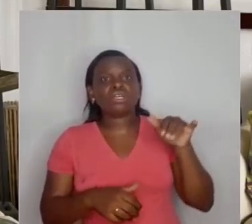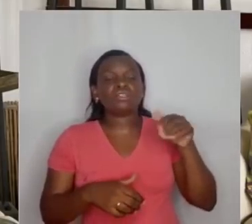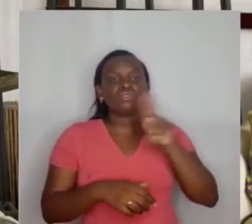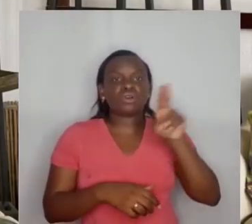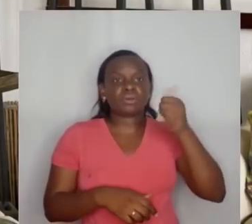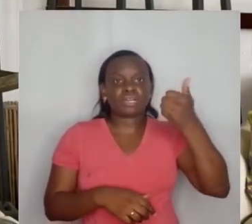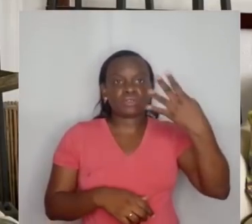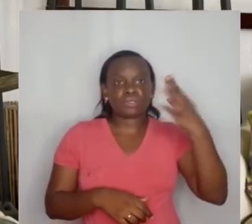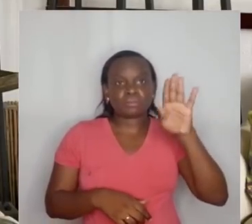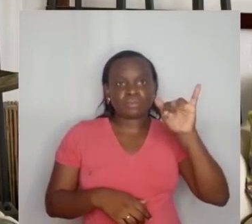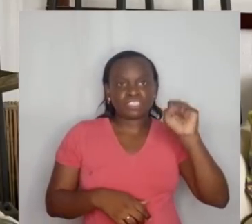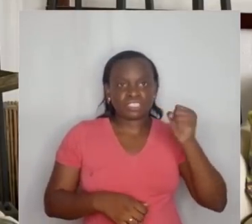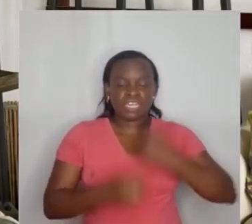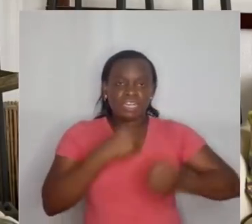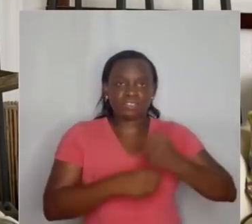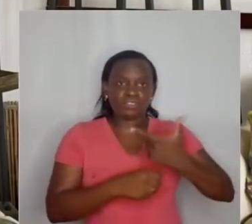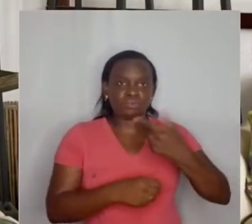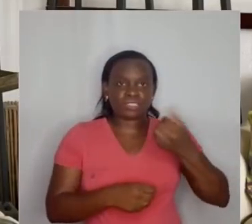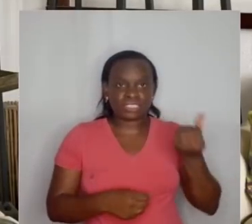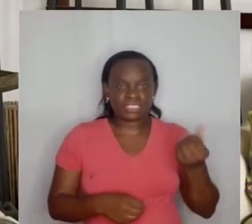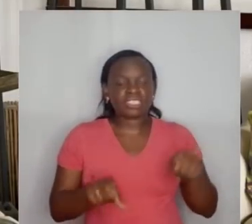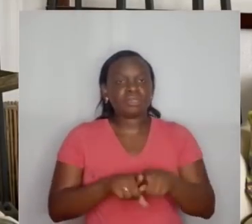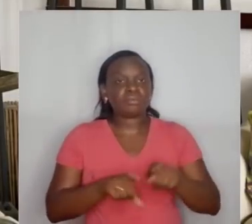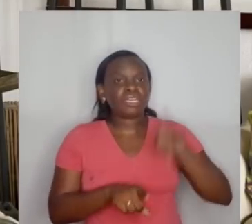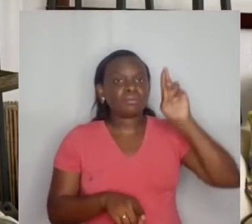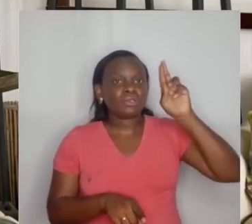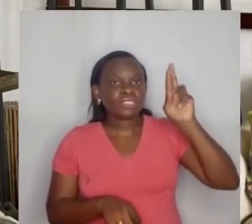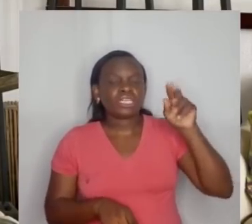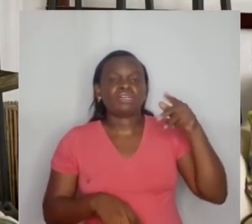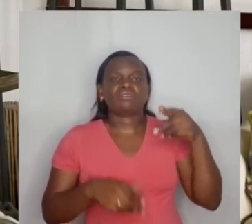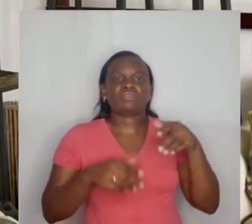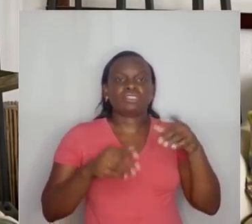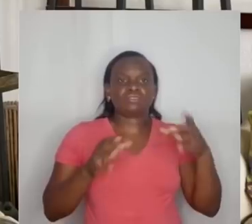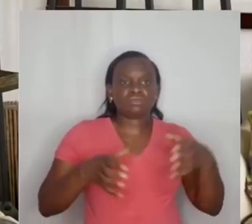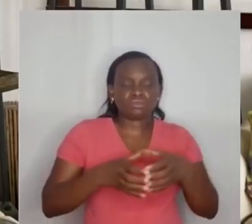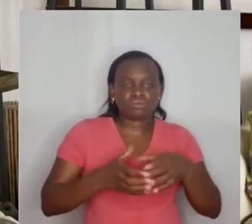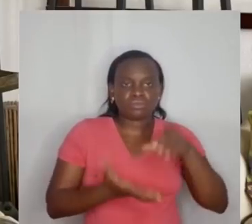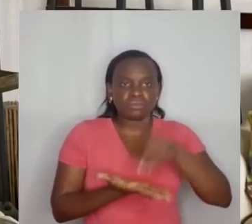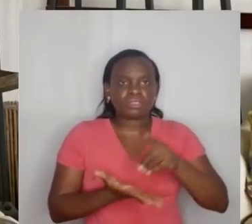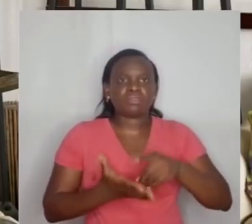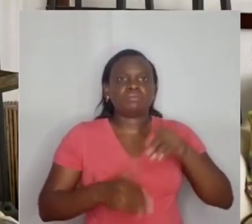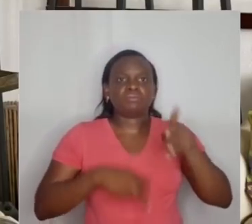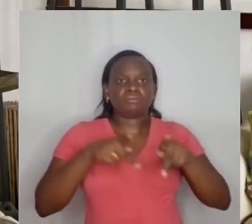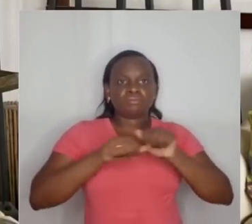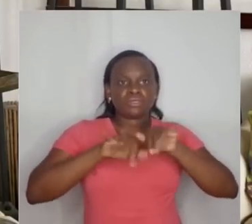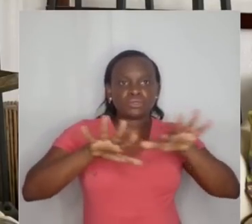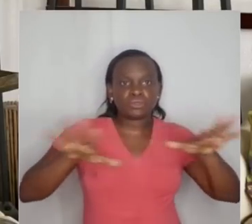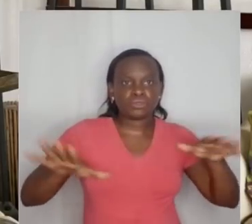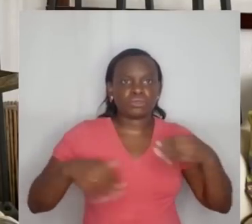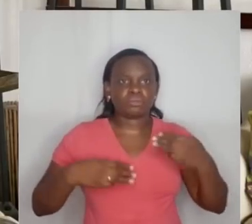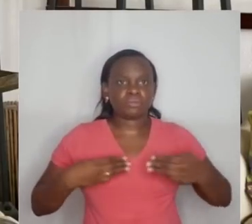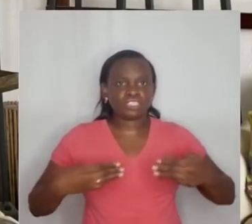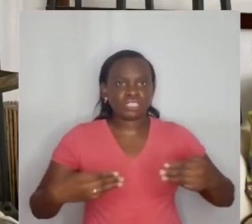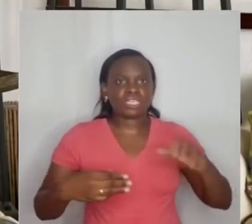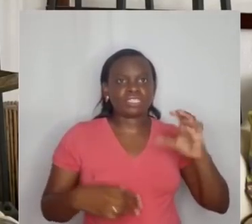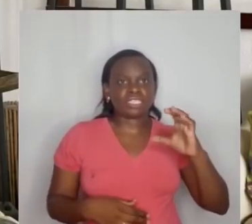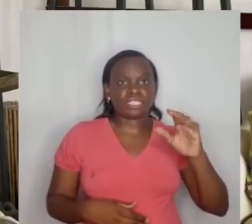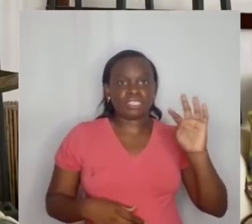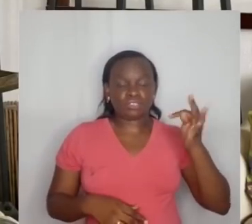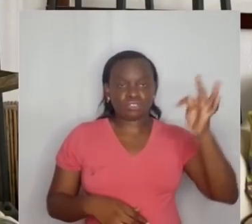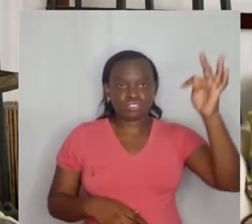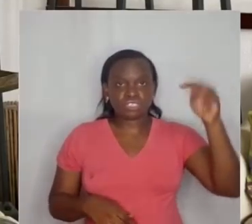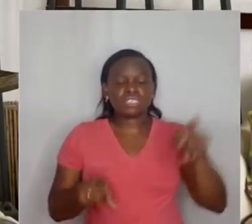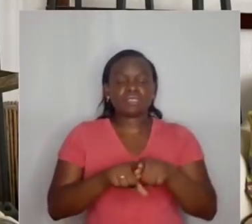2006. Dirigiu o Departamento de Popularização e Difusão da Ciência e Tecnologia do Ministério da Ciência e